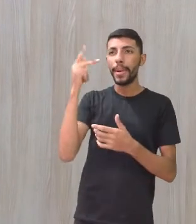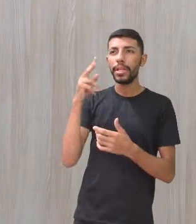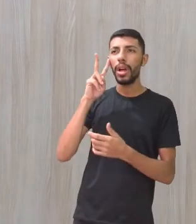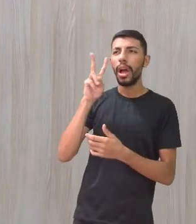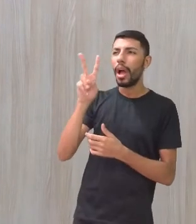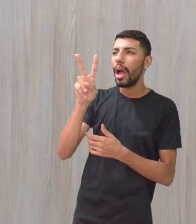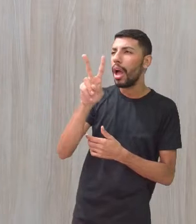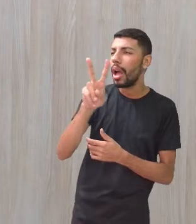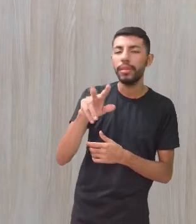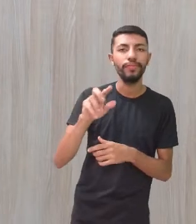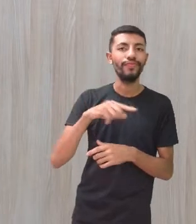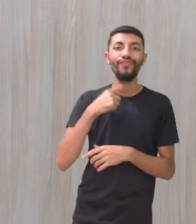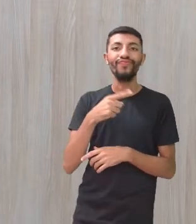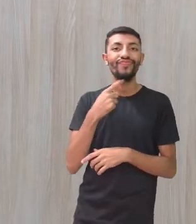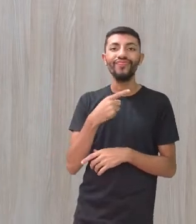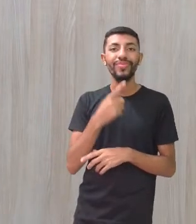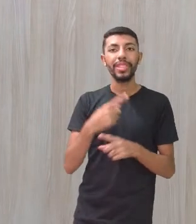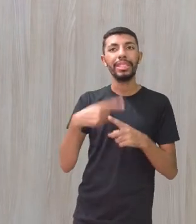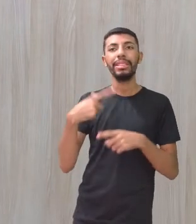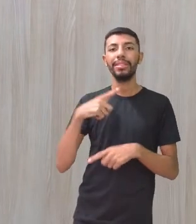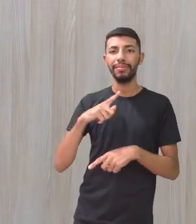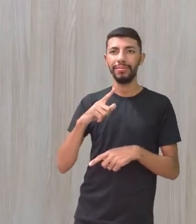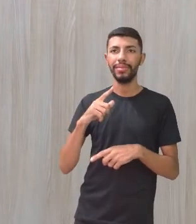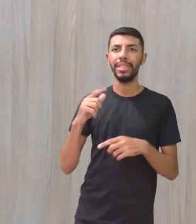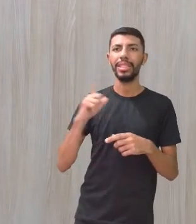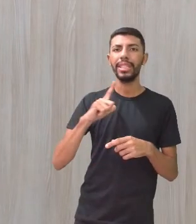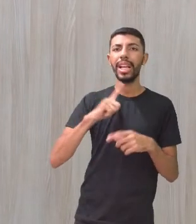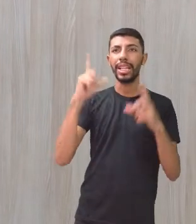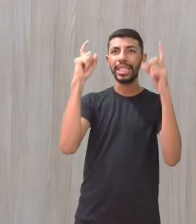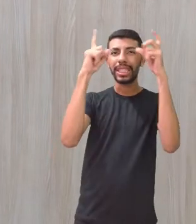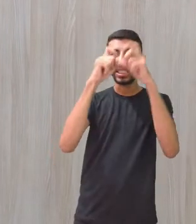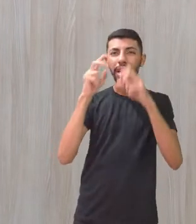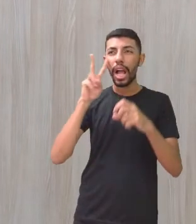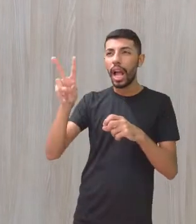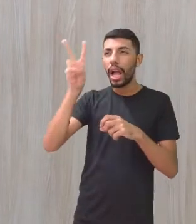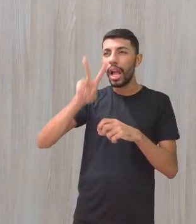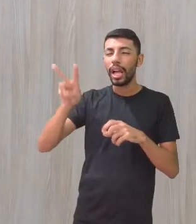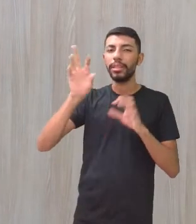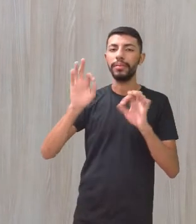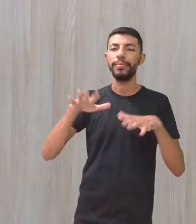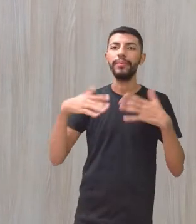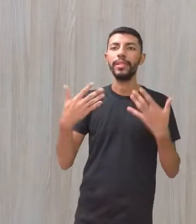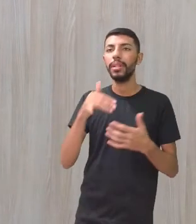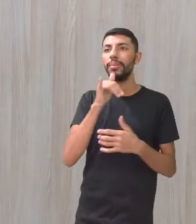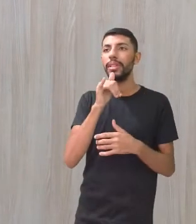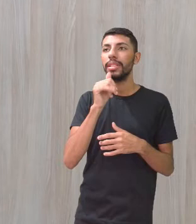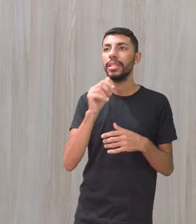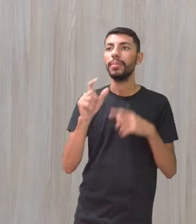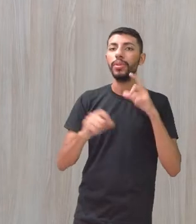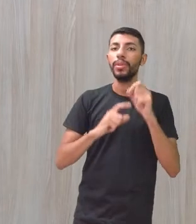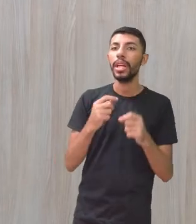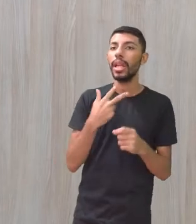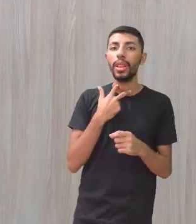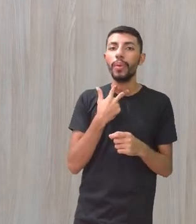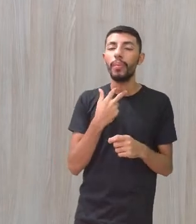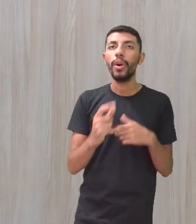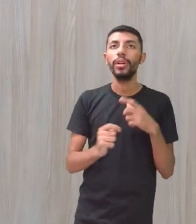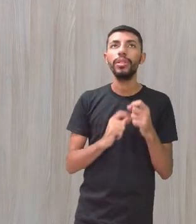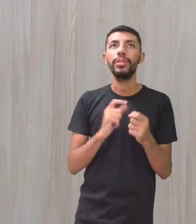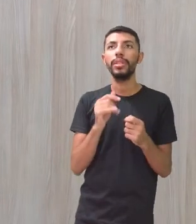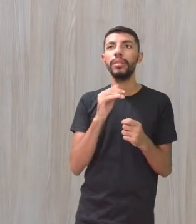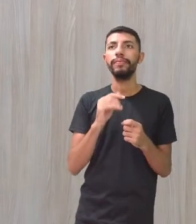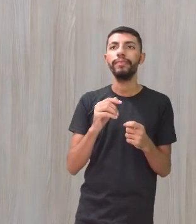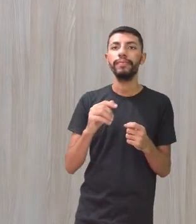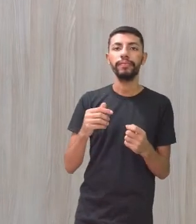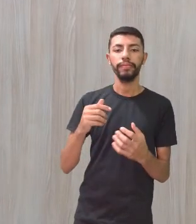ler. Então, pensar na disposição é pensar, a letra não pode ficar em cima da imagem de forma ilegível, ou seja, que eu não